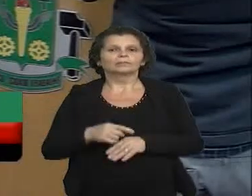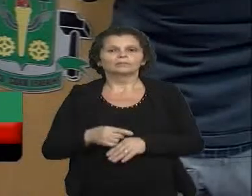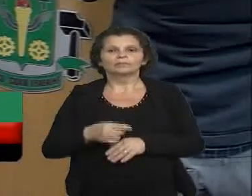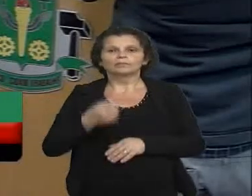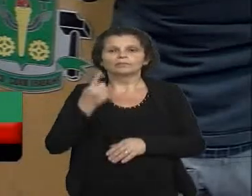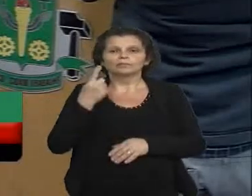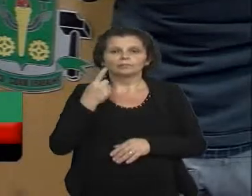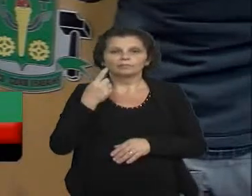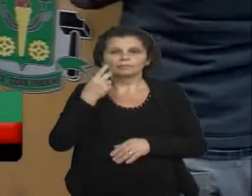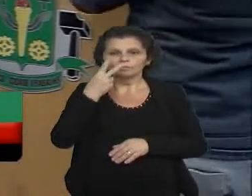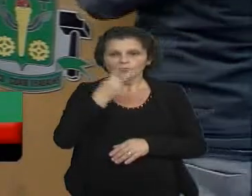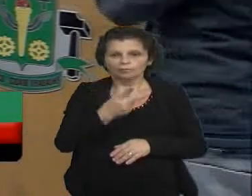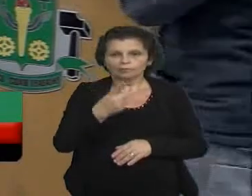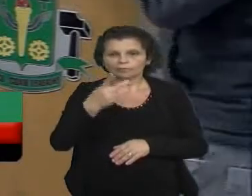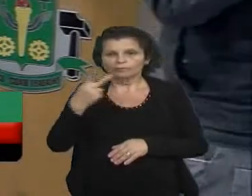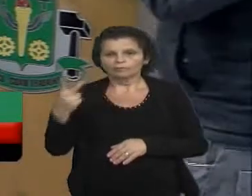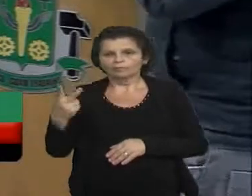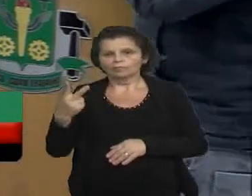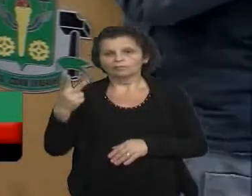apelo número